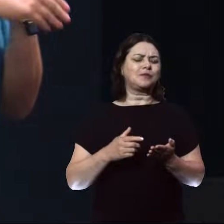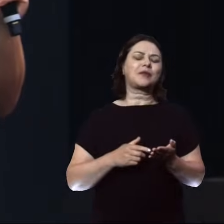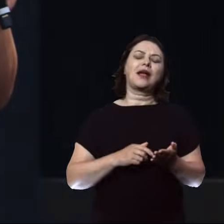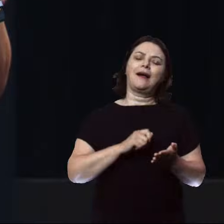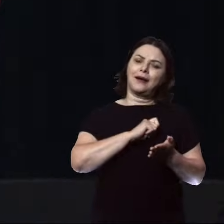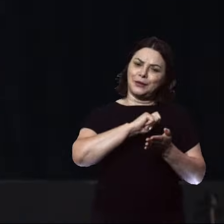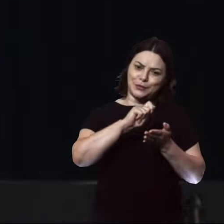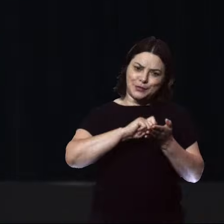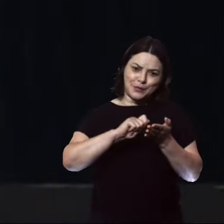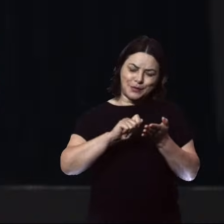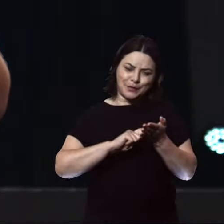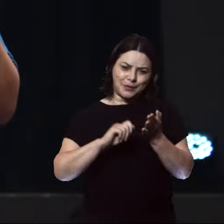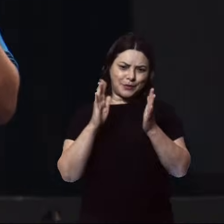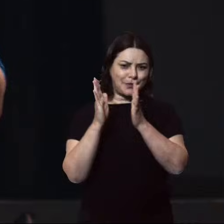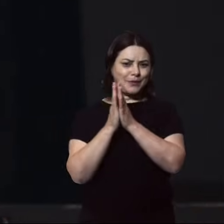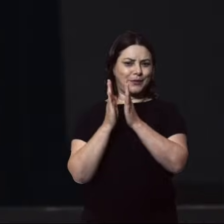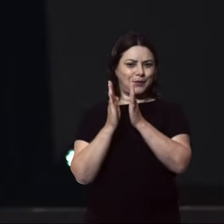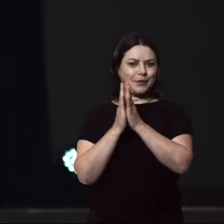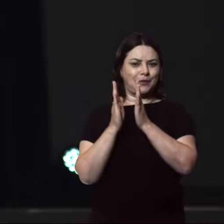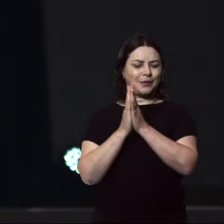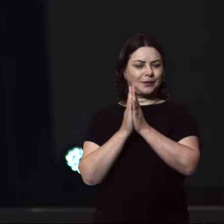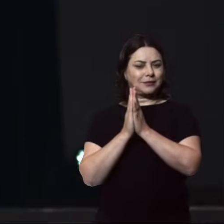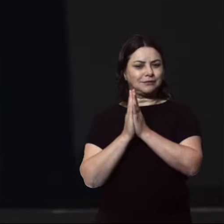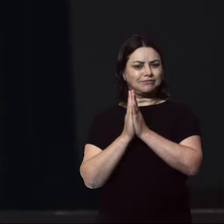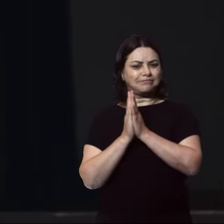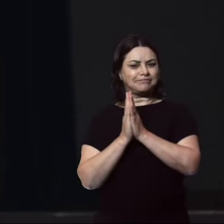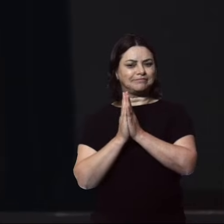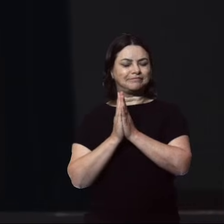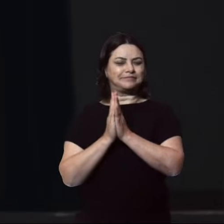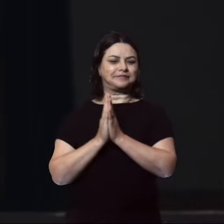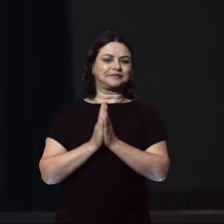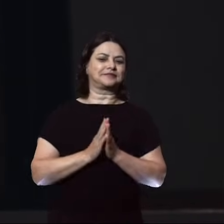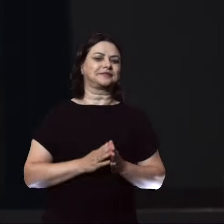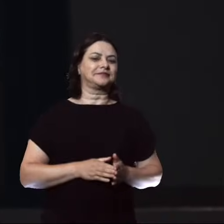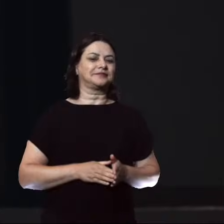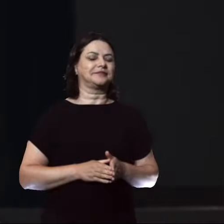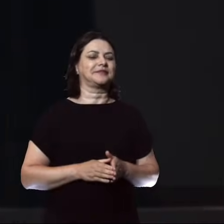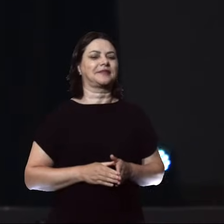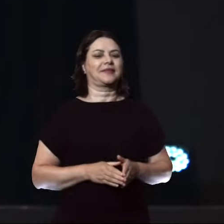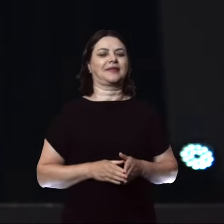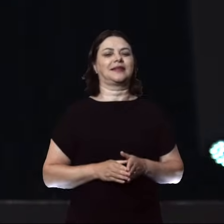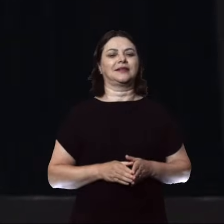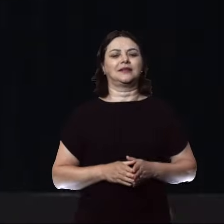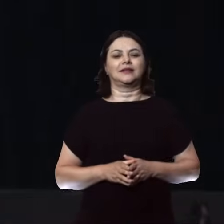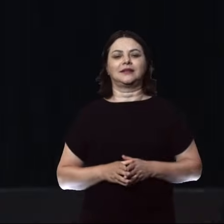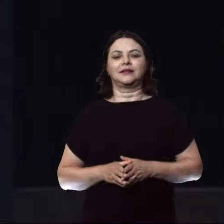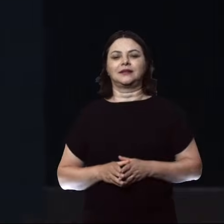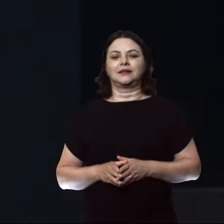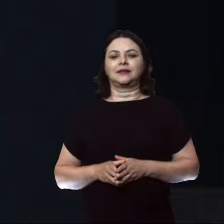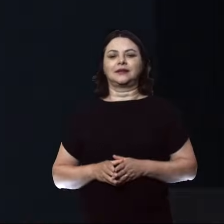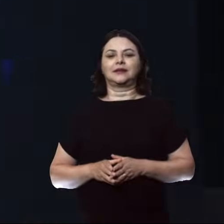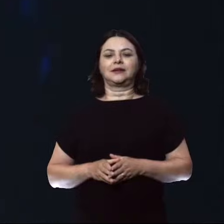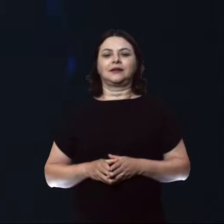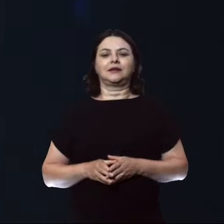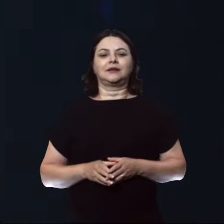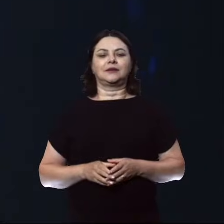e você vai deixar depois para o próximo mês? E daí quem sabe em 2027 você começa esse caderno de oração.